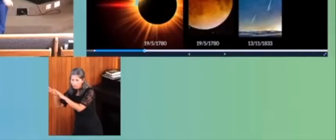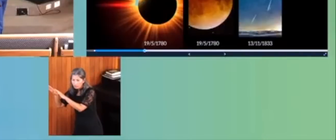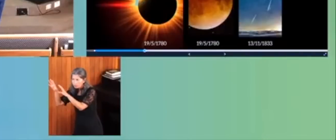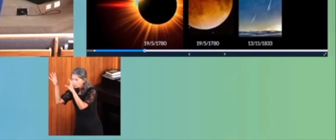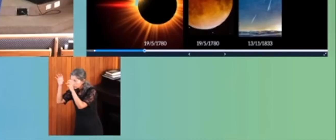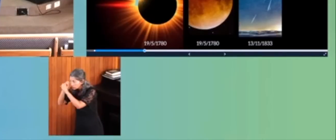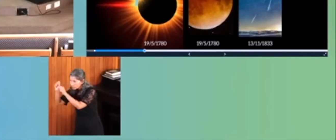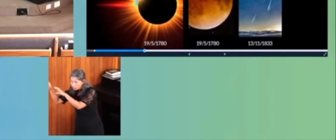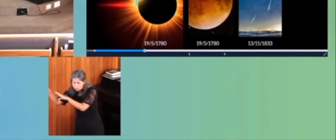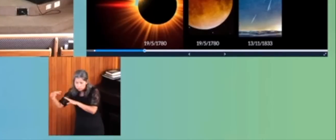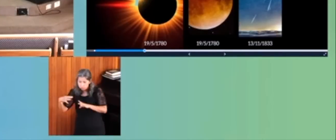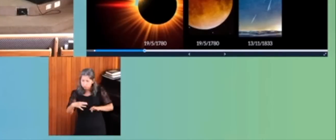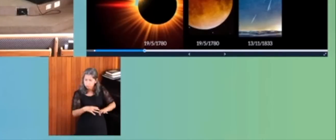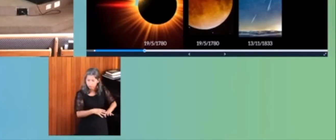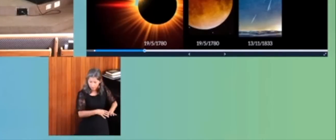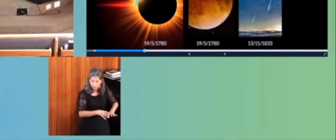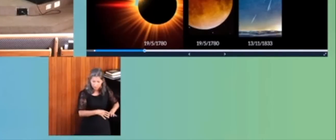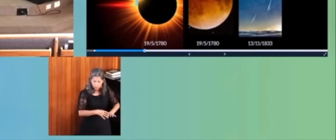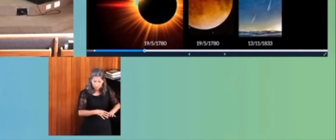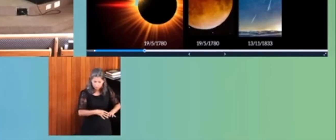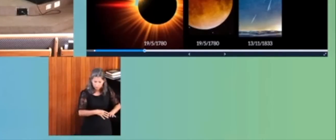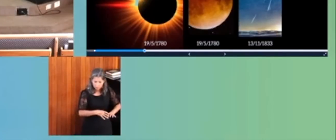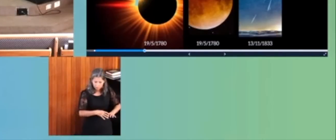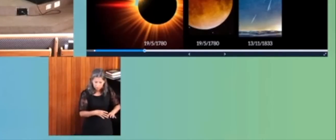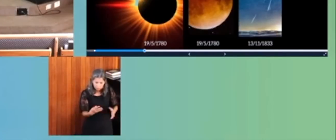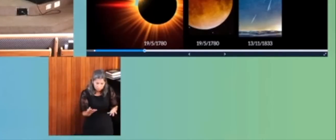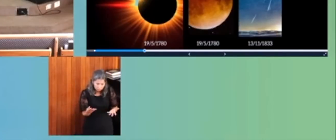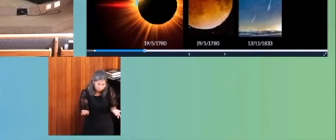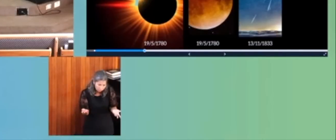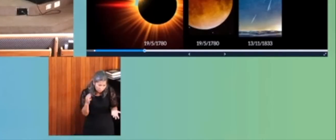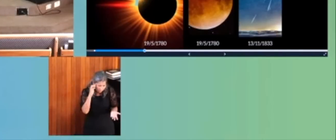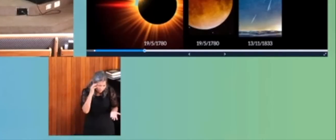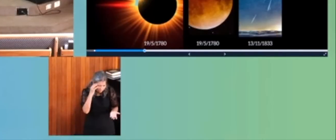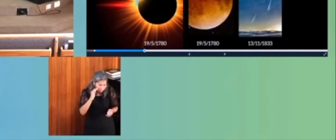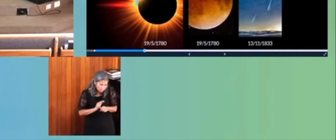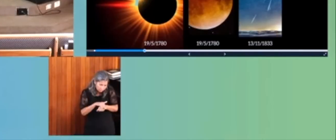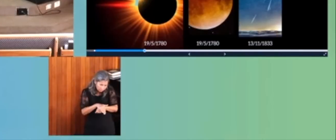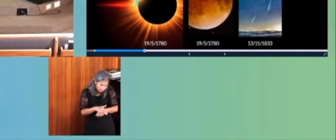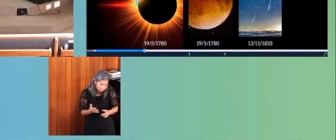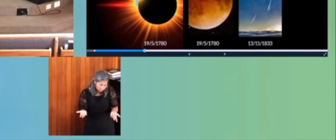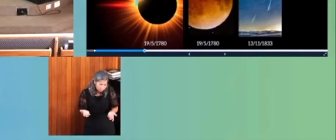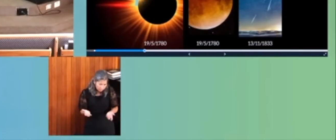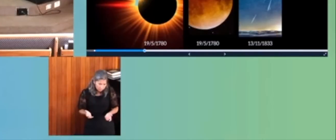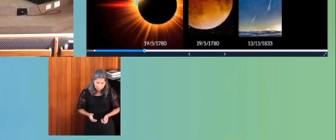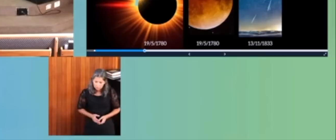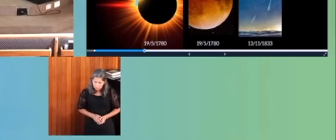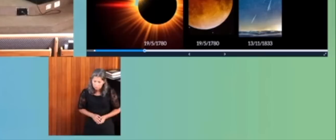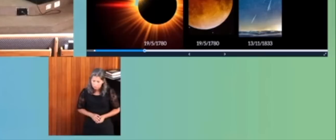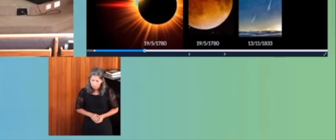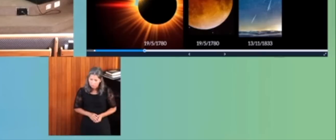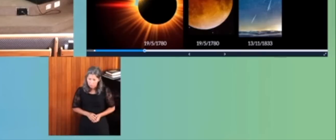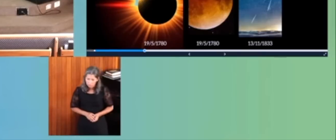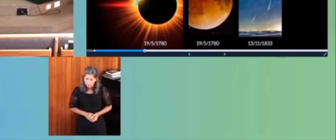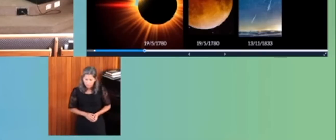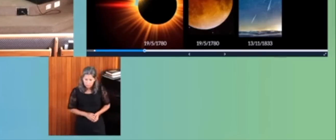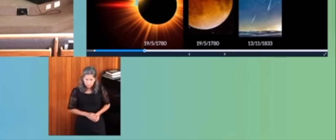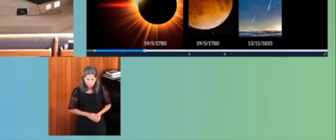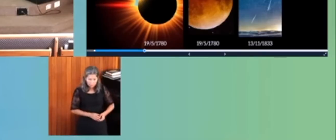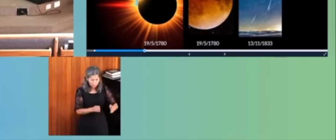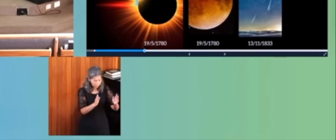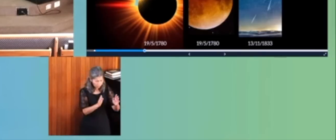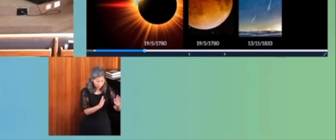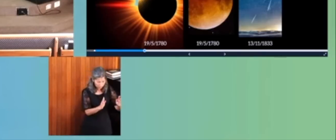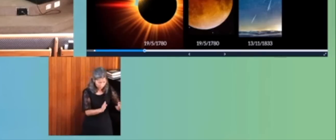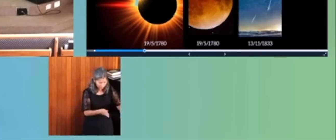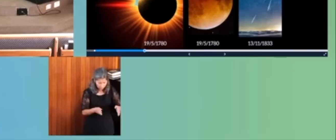1883, uma intensa chuva de meteoritos. Foi tão forte, tão intensa, que dava para ler um livro à